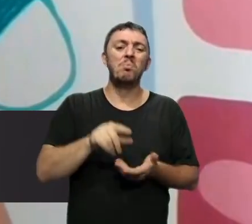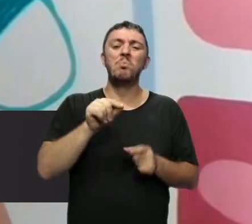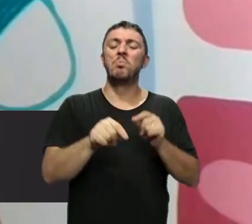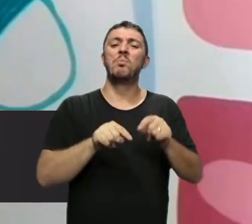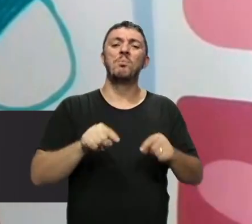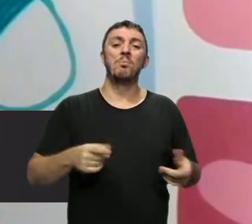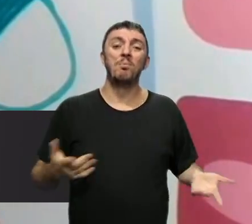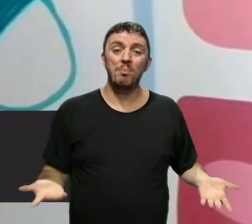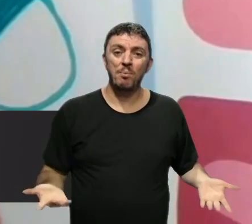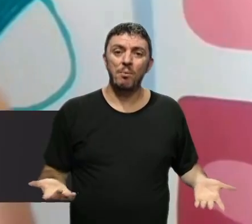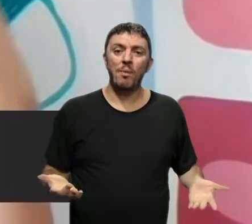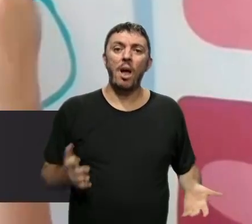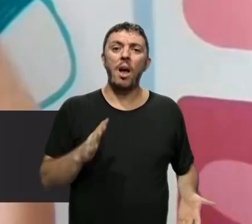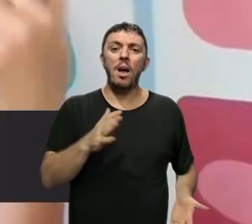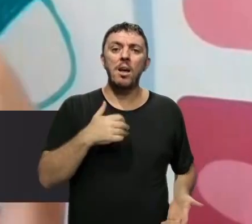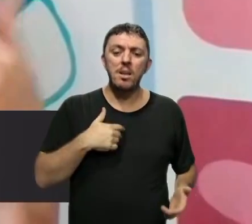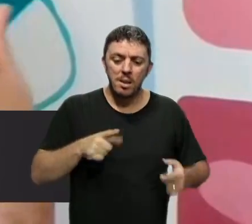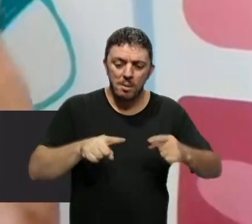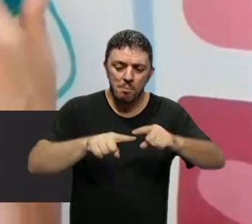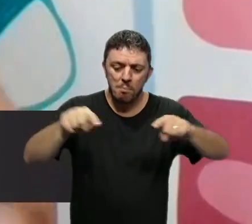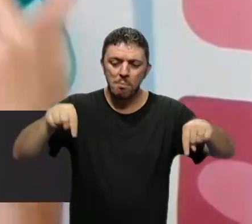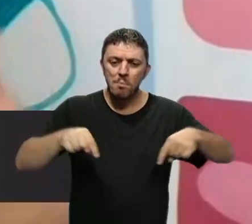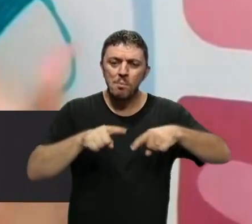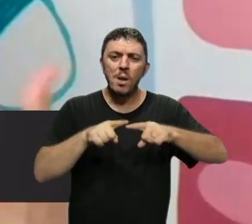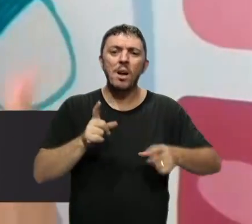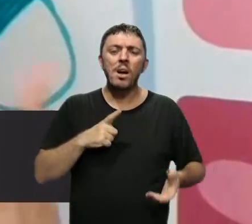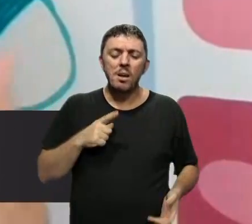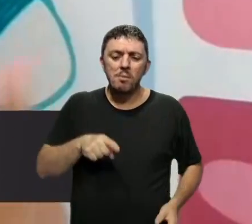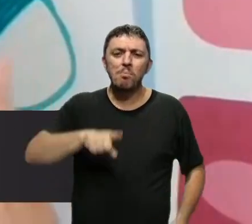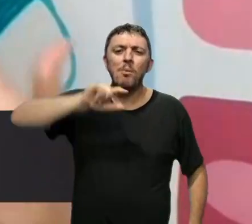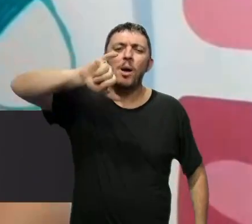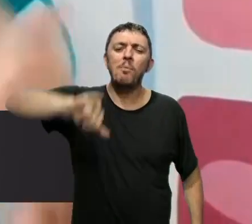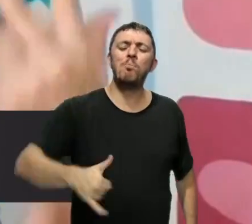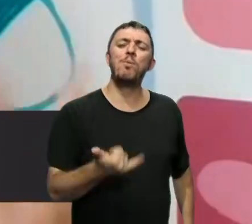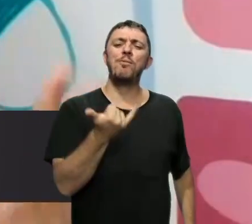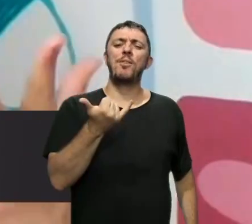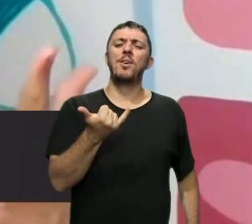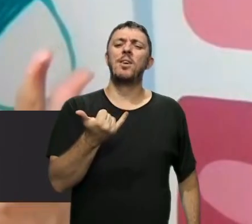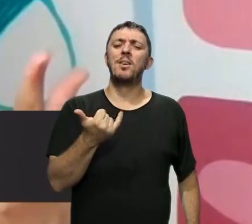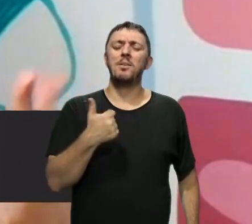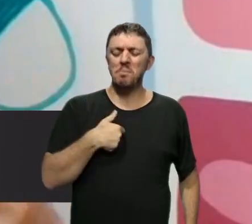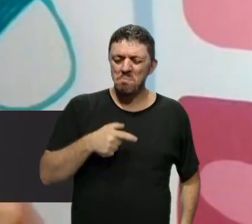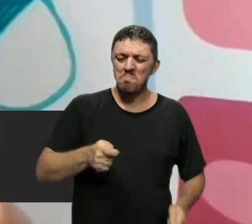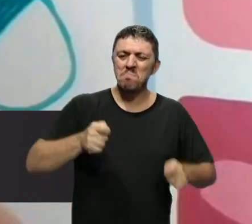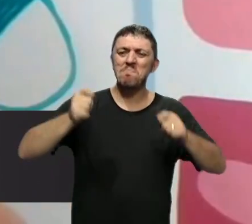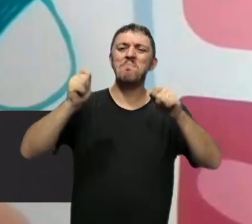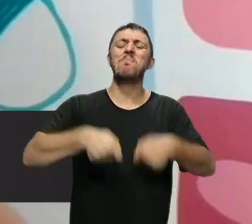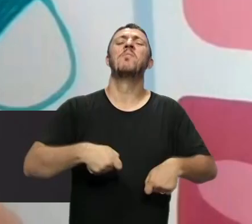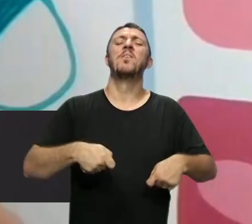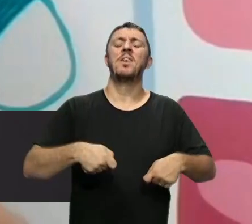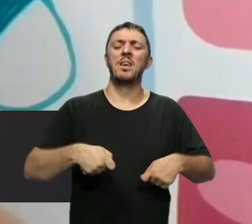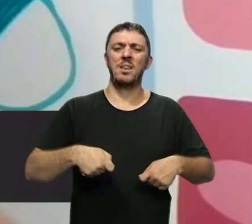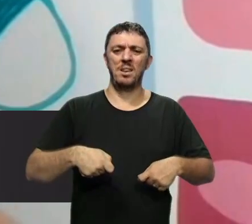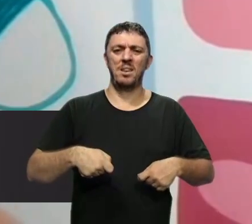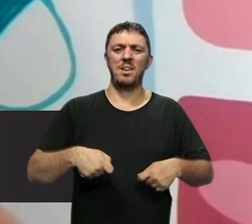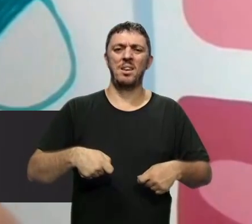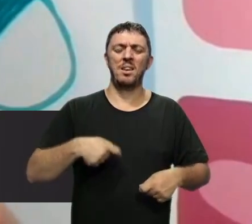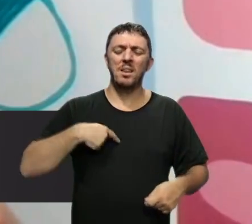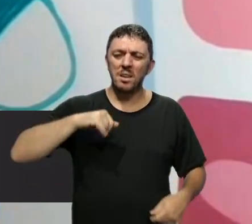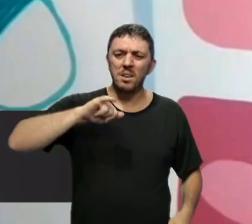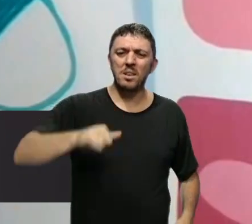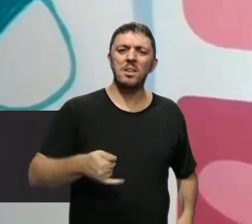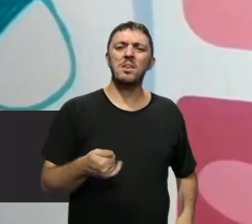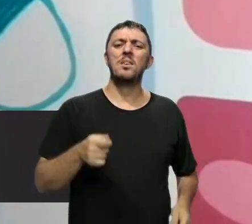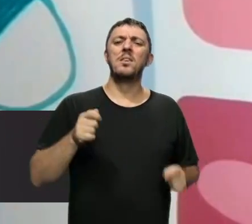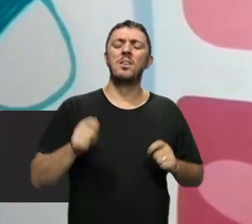tenho um mínimo de espaço e que eu aproveito ele na sua potência, né, mais do que a gente